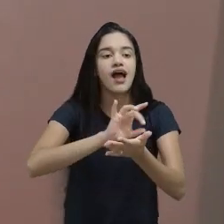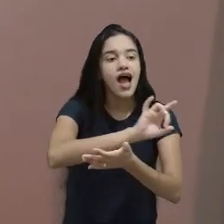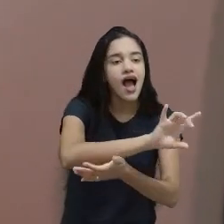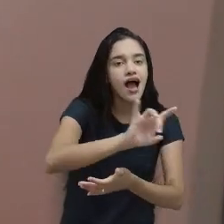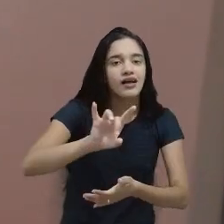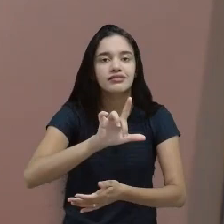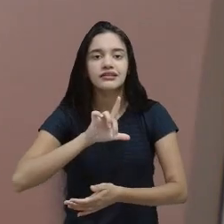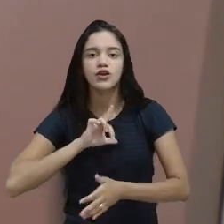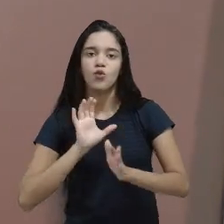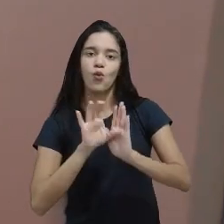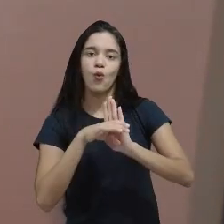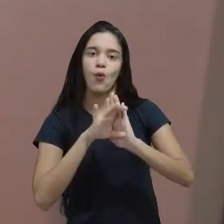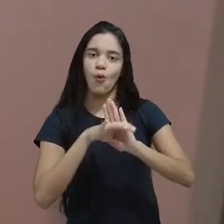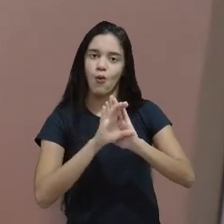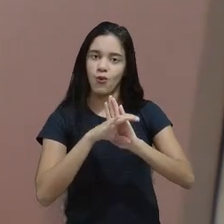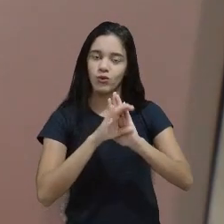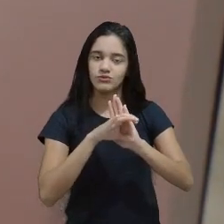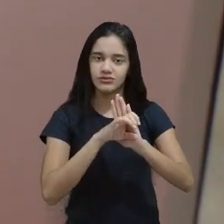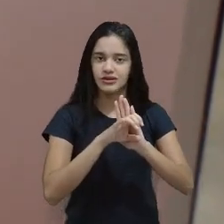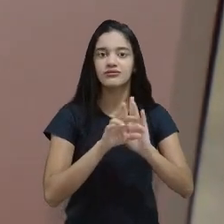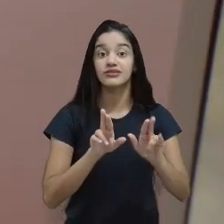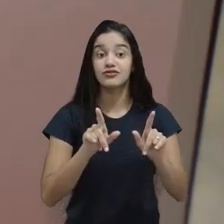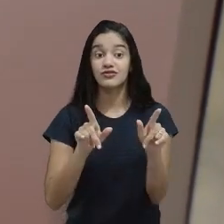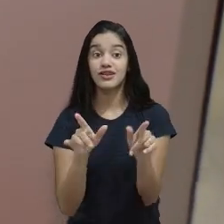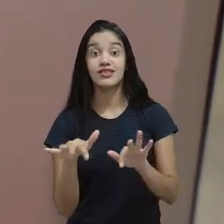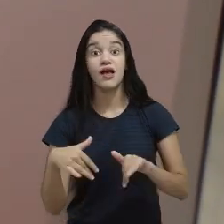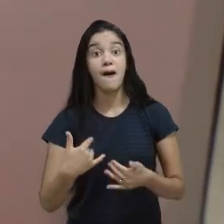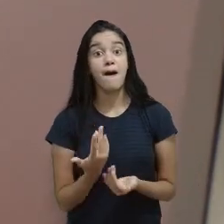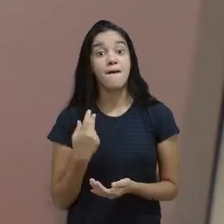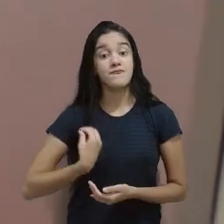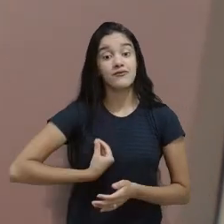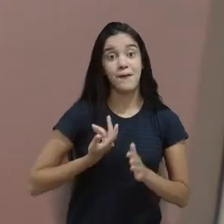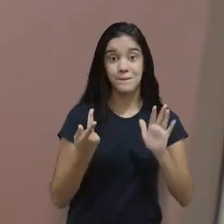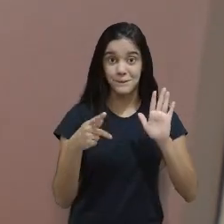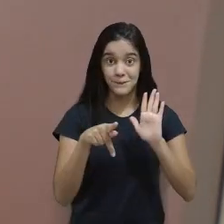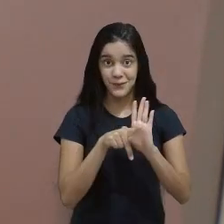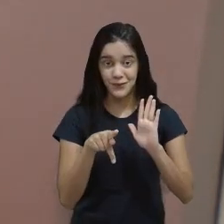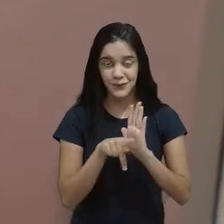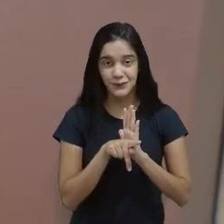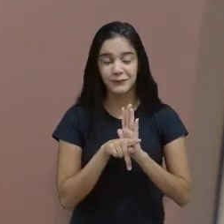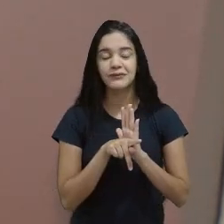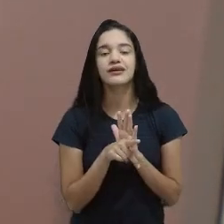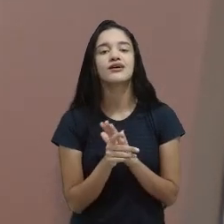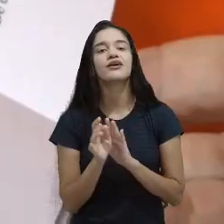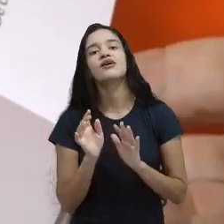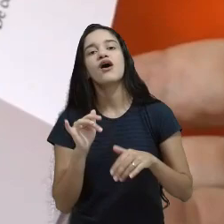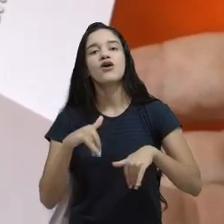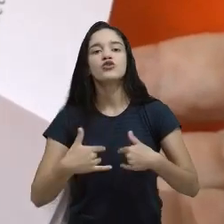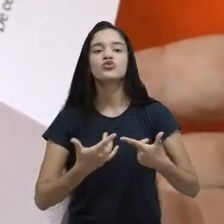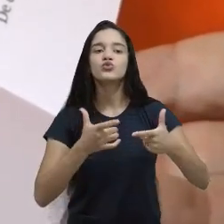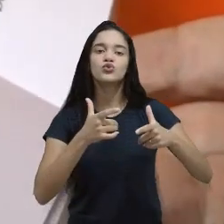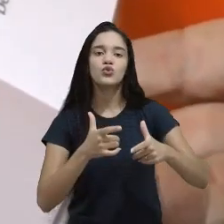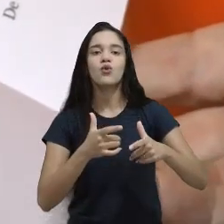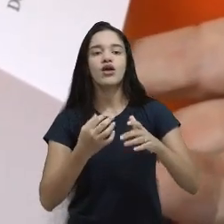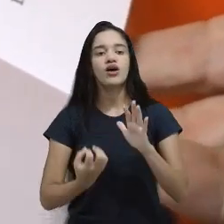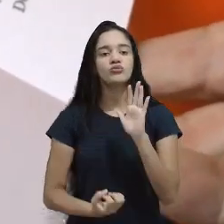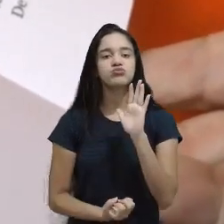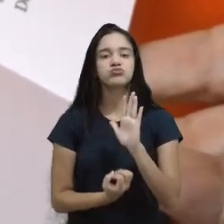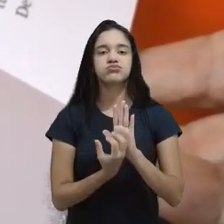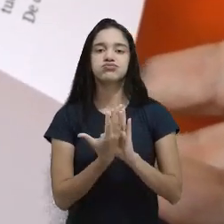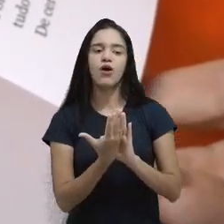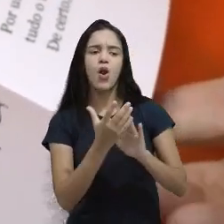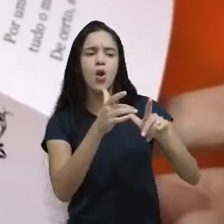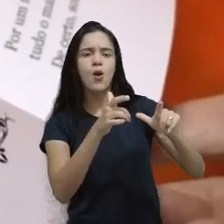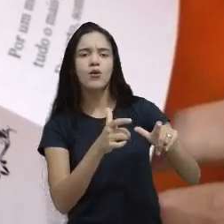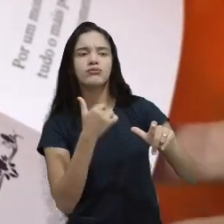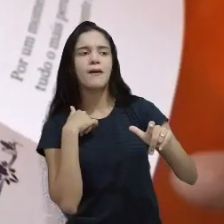tem o seu conceito de esperança a partir da sua própria vivência. Verdade. Então, a esperança mora no lugar onde cada um